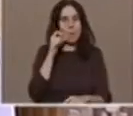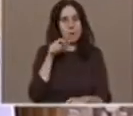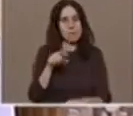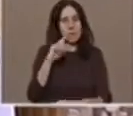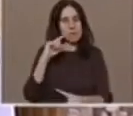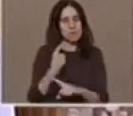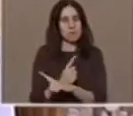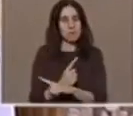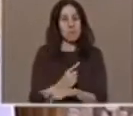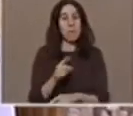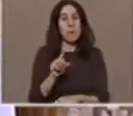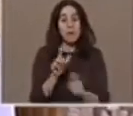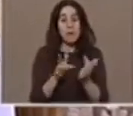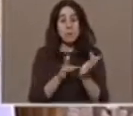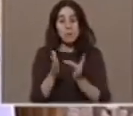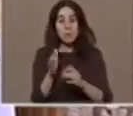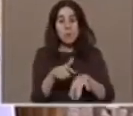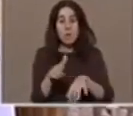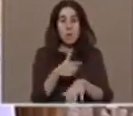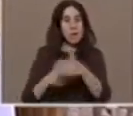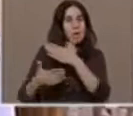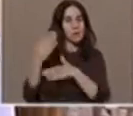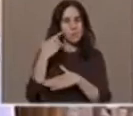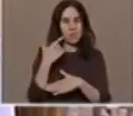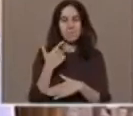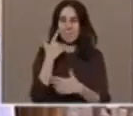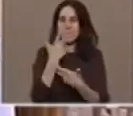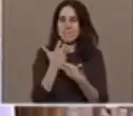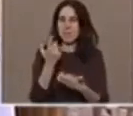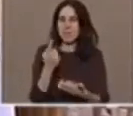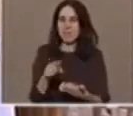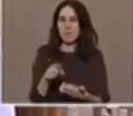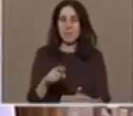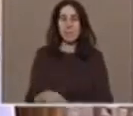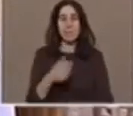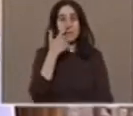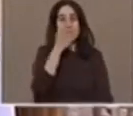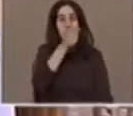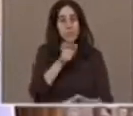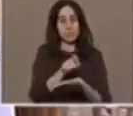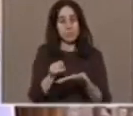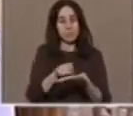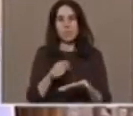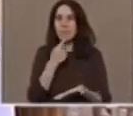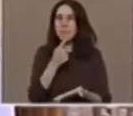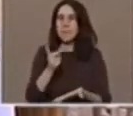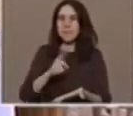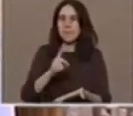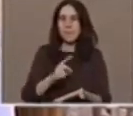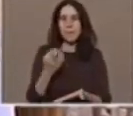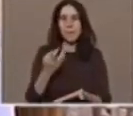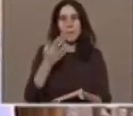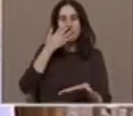já notória no tempo de Jesus. Os evangelistas relatam por diversas vezes o caminhar